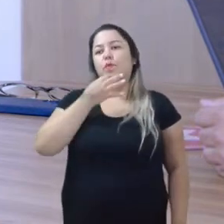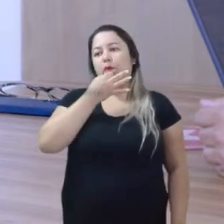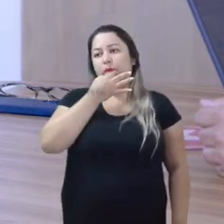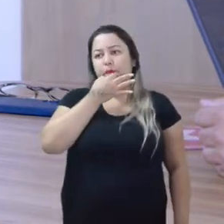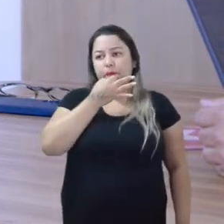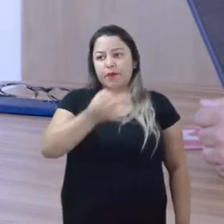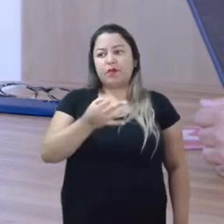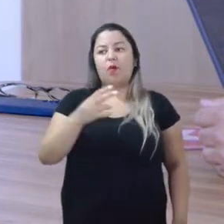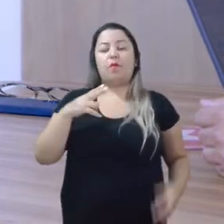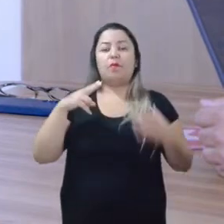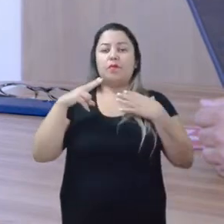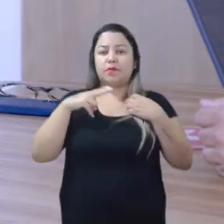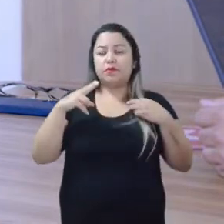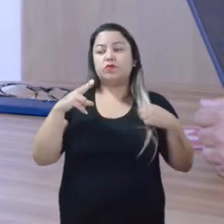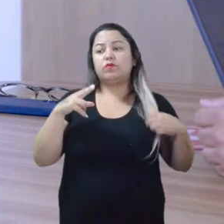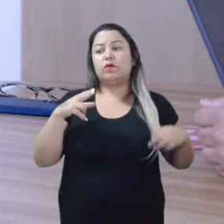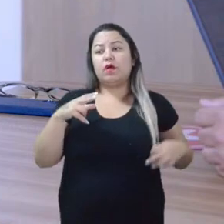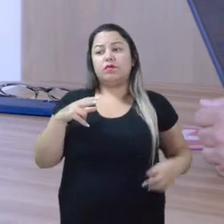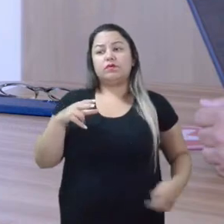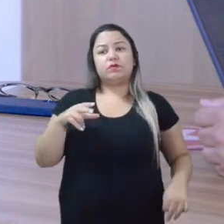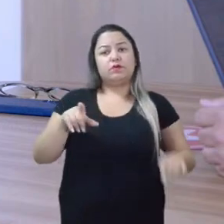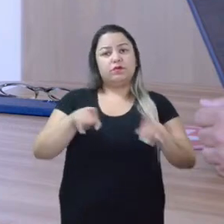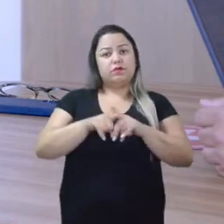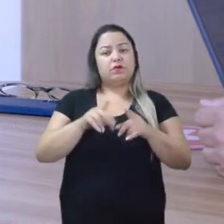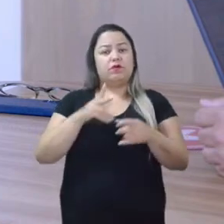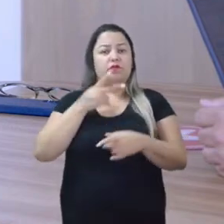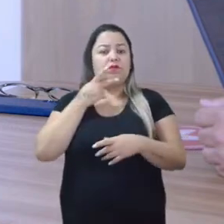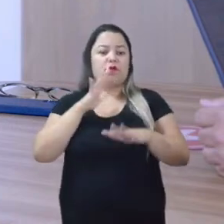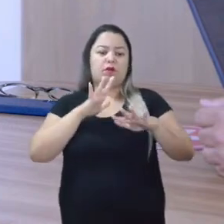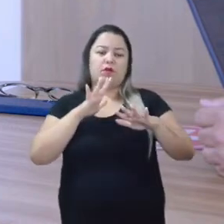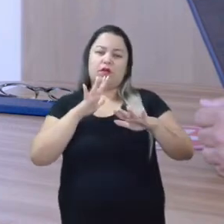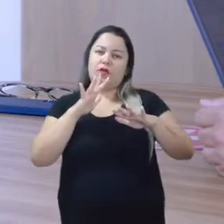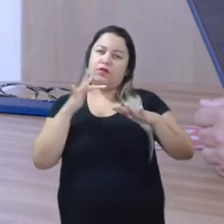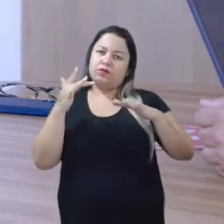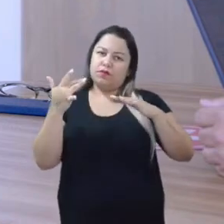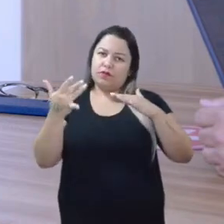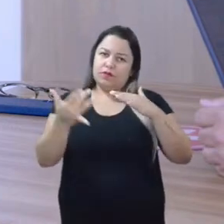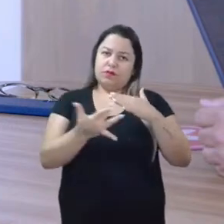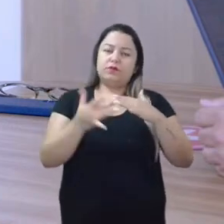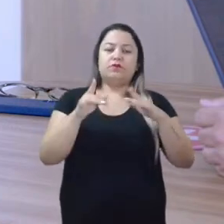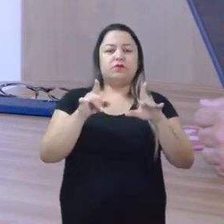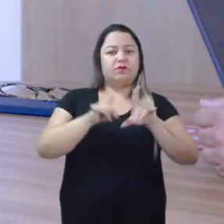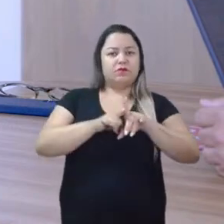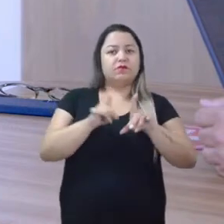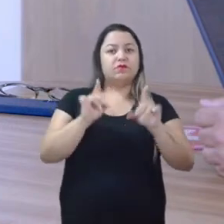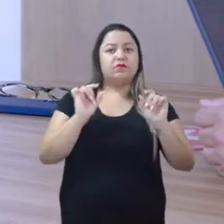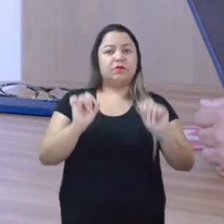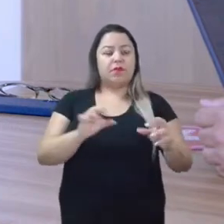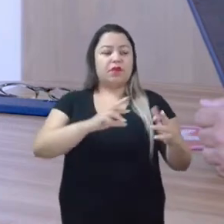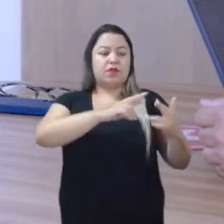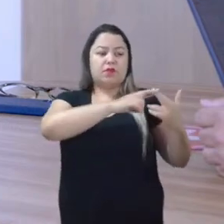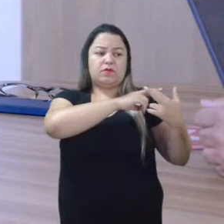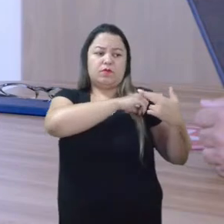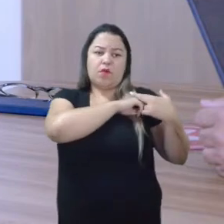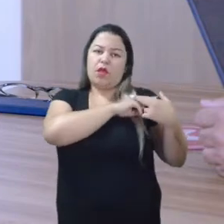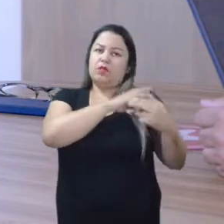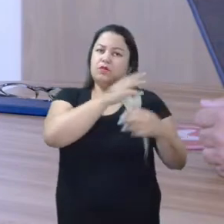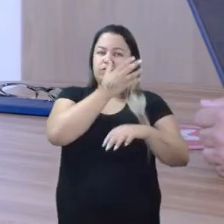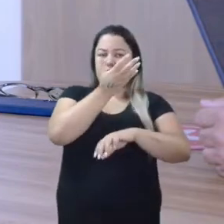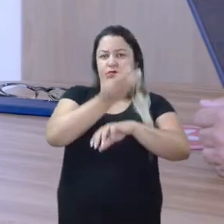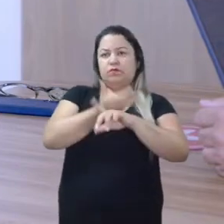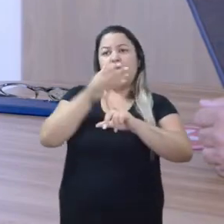diverge dessas manifestações das plataformas. Eu acredito que a moderação responsável dos conteúdos,